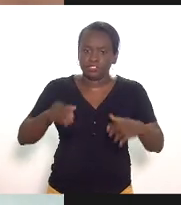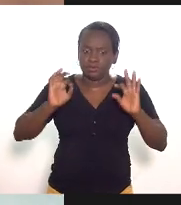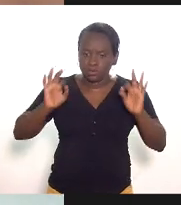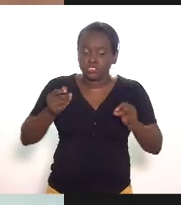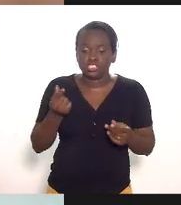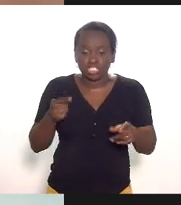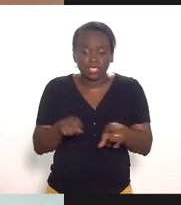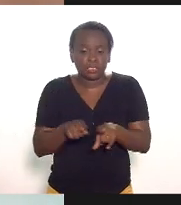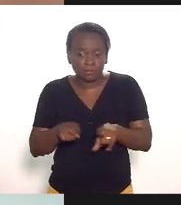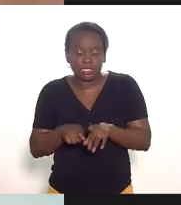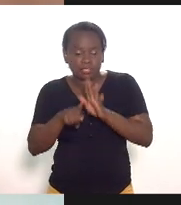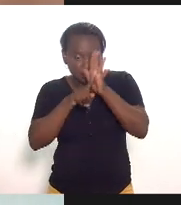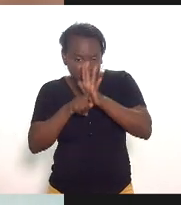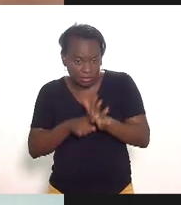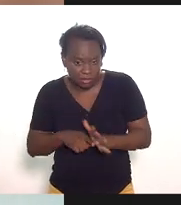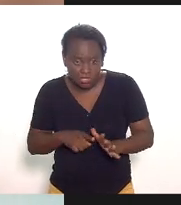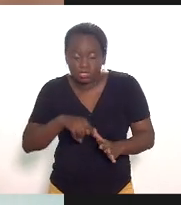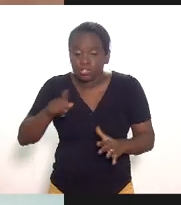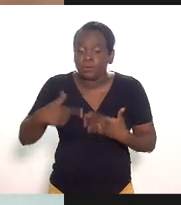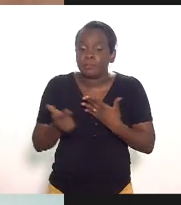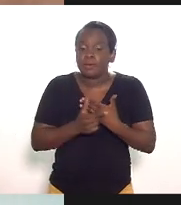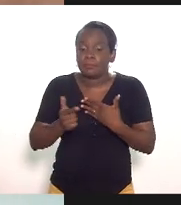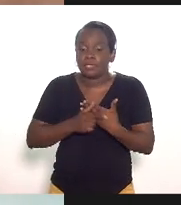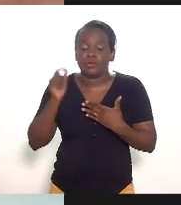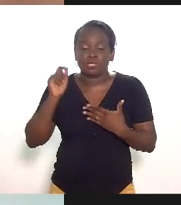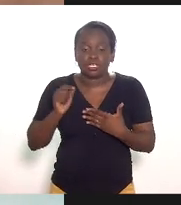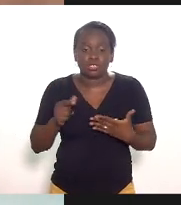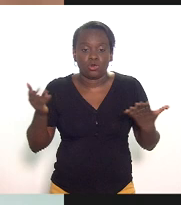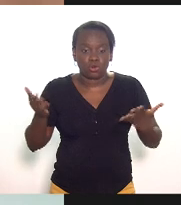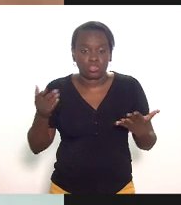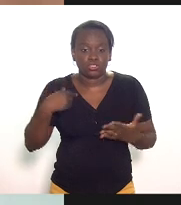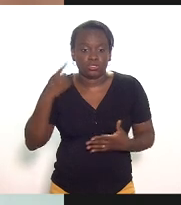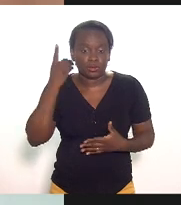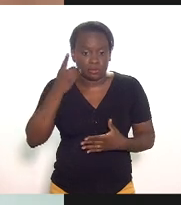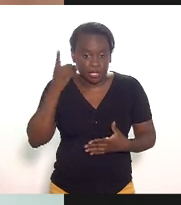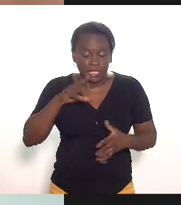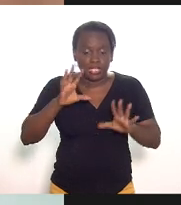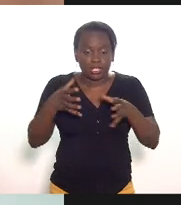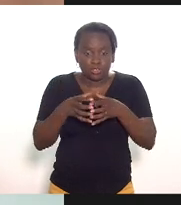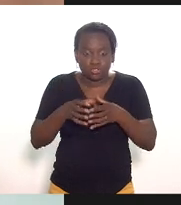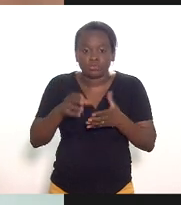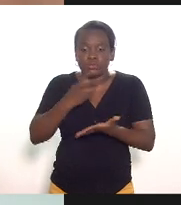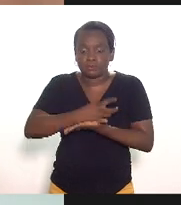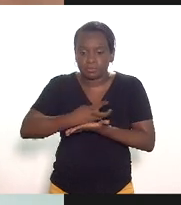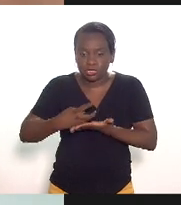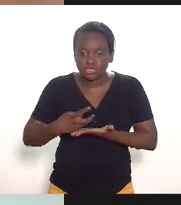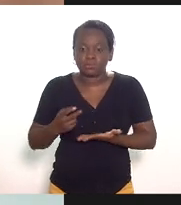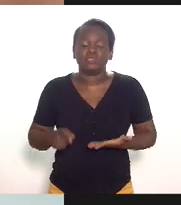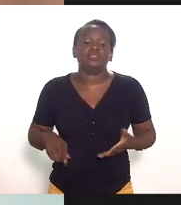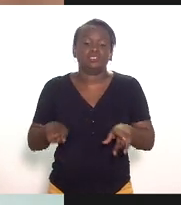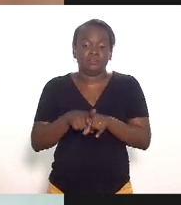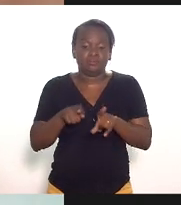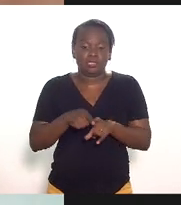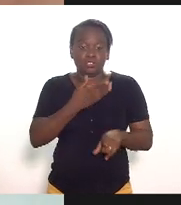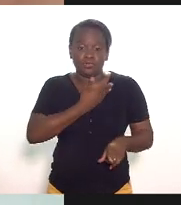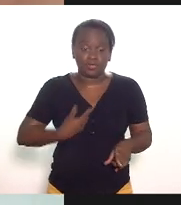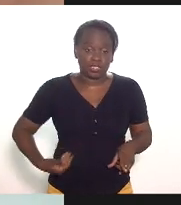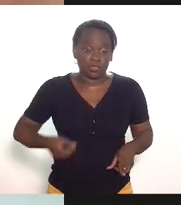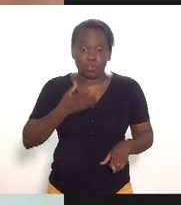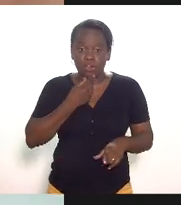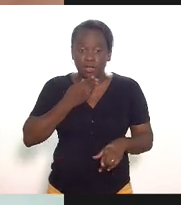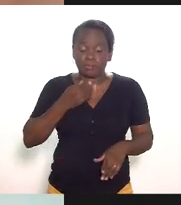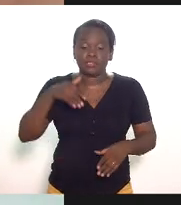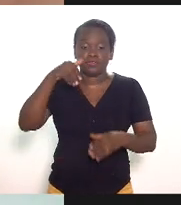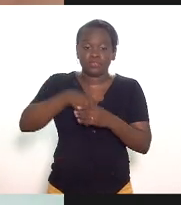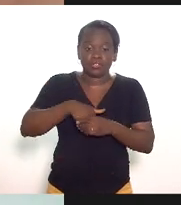dinheiro público, e nós temos o papel, hoje, enquanto deputados, através da comissão de impeachment, que o governador recebeu